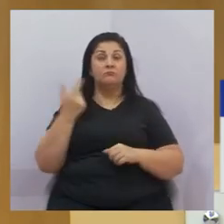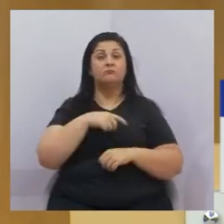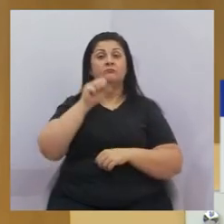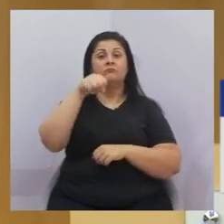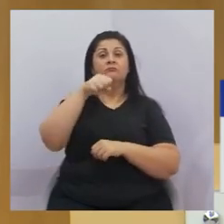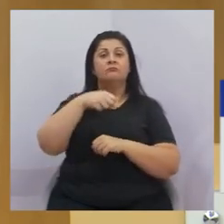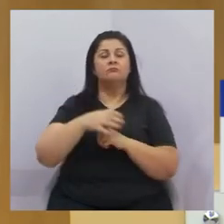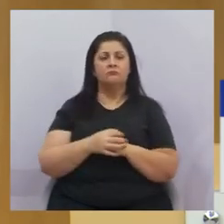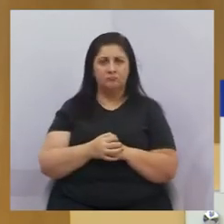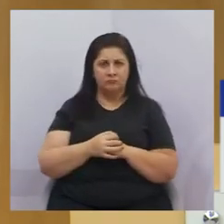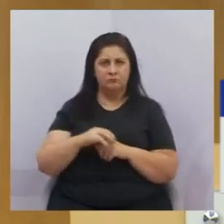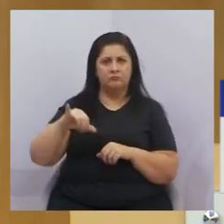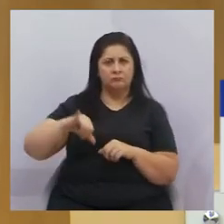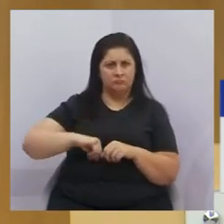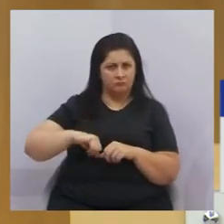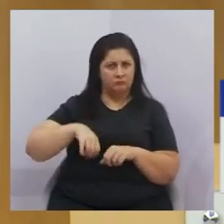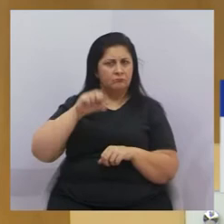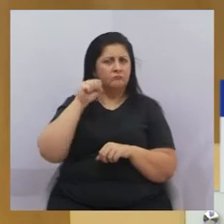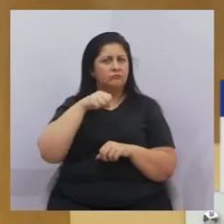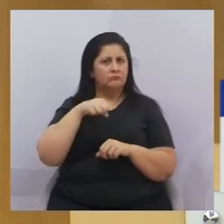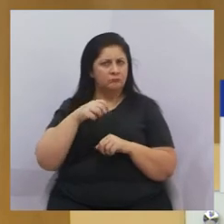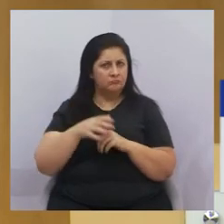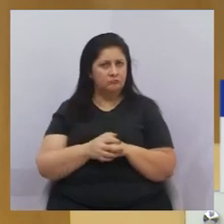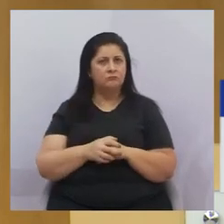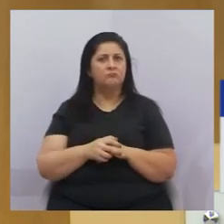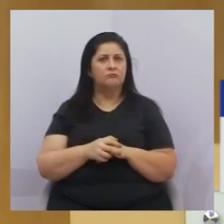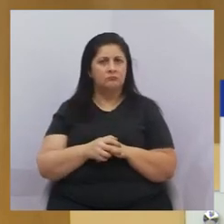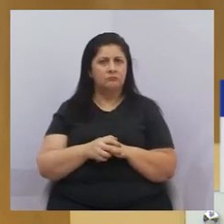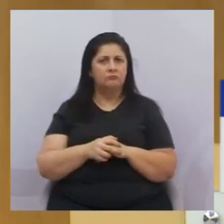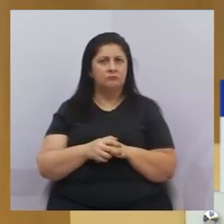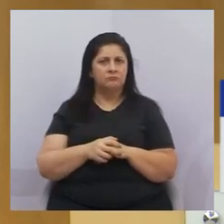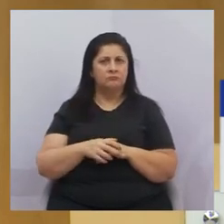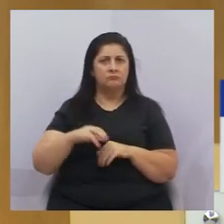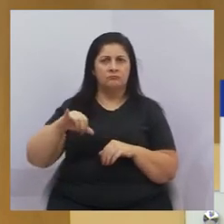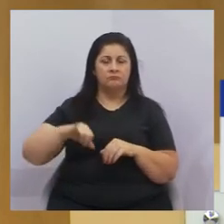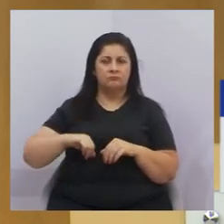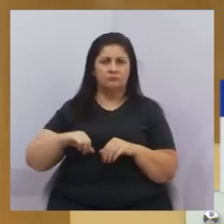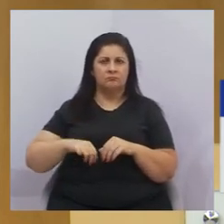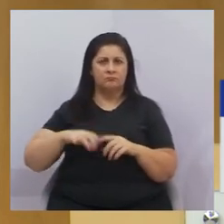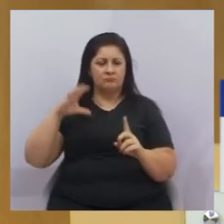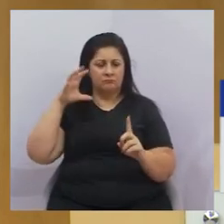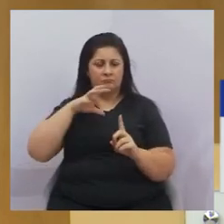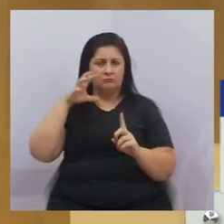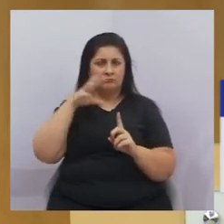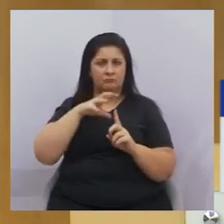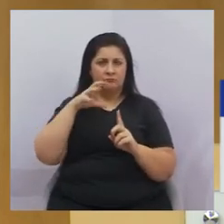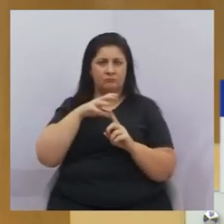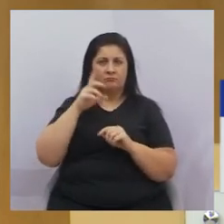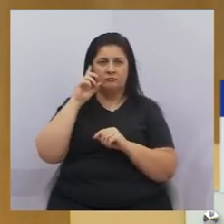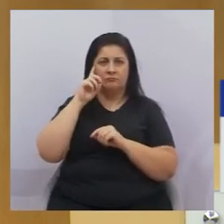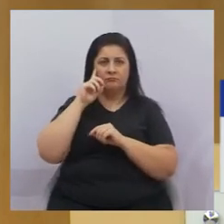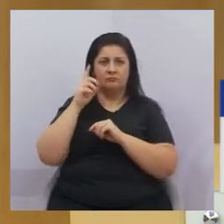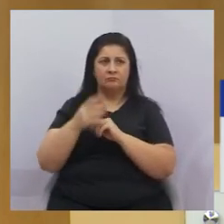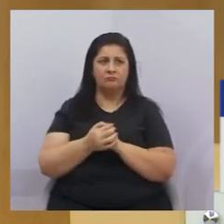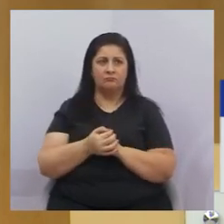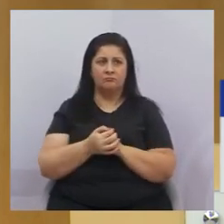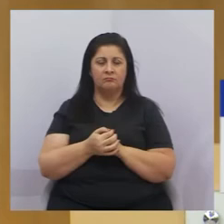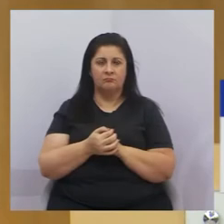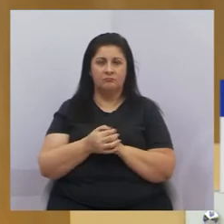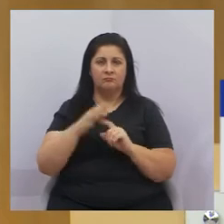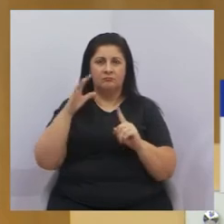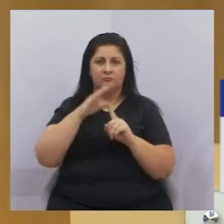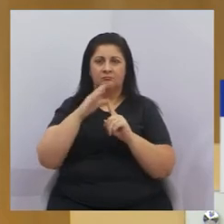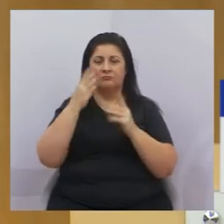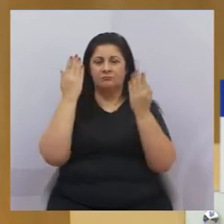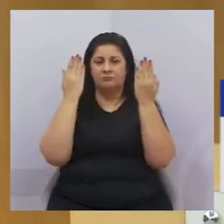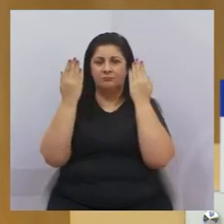sim, sofremos, sim, preconceitos, sofremos, sim, ameaças, e são diárias, ameaças